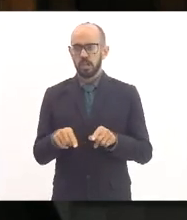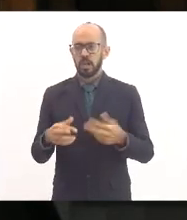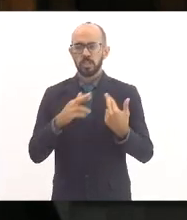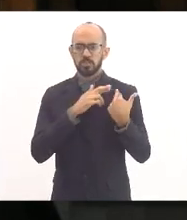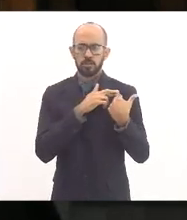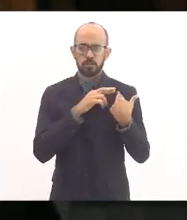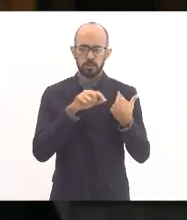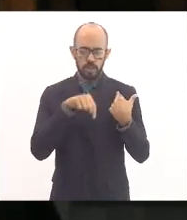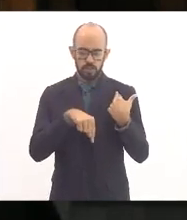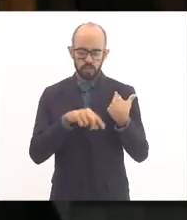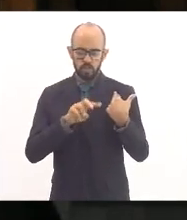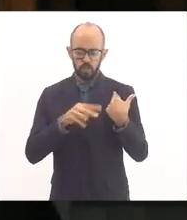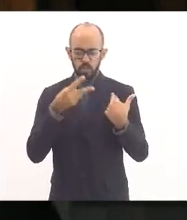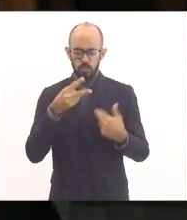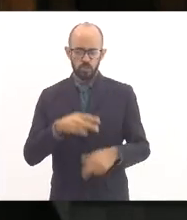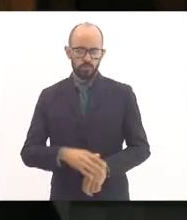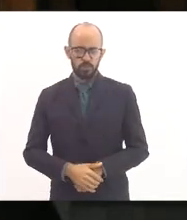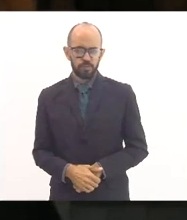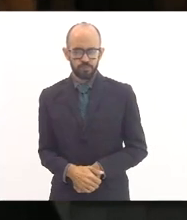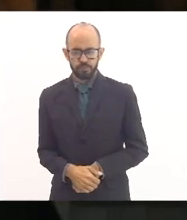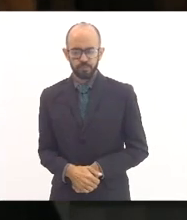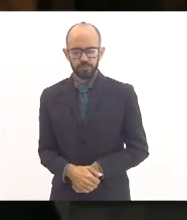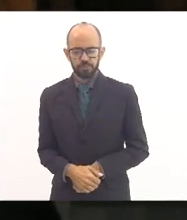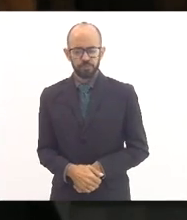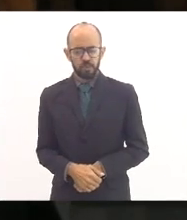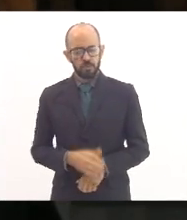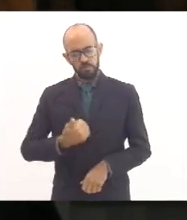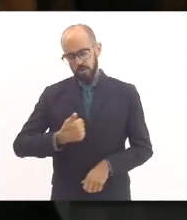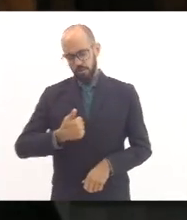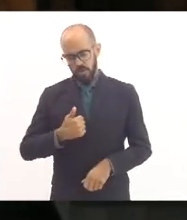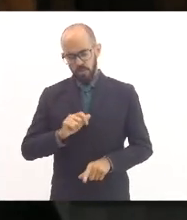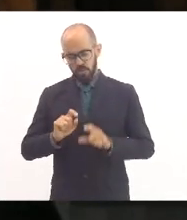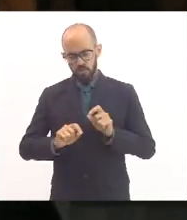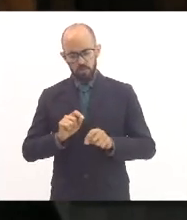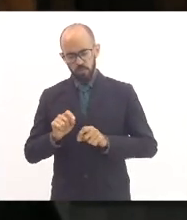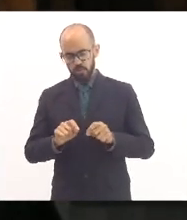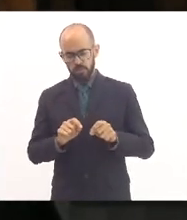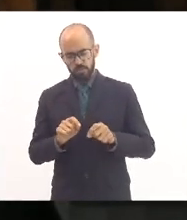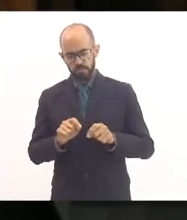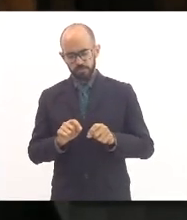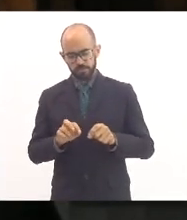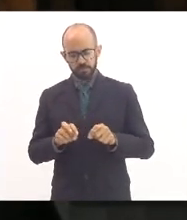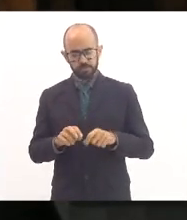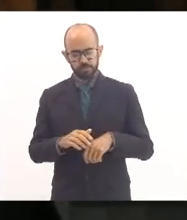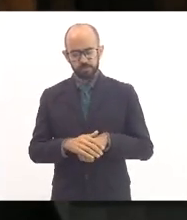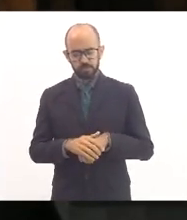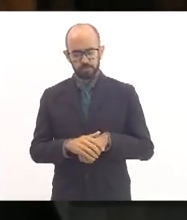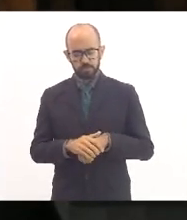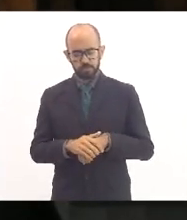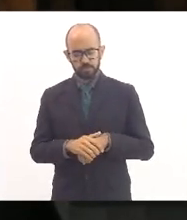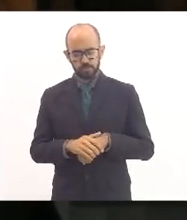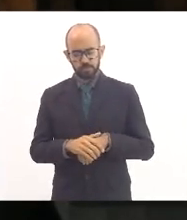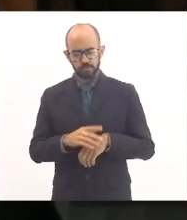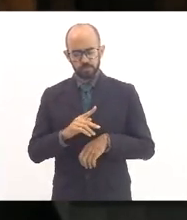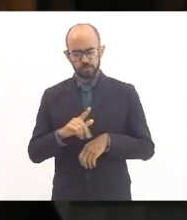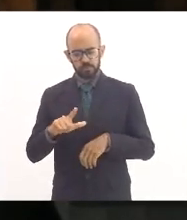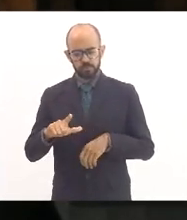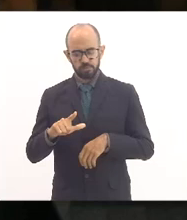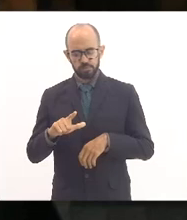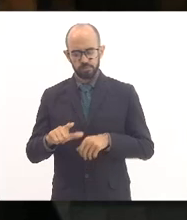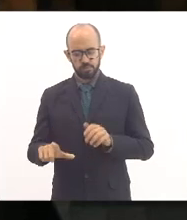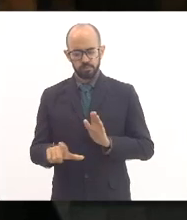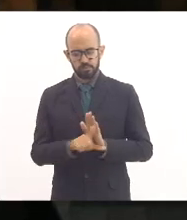aqui em dobro né a primeiramente com relação à autoridade lei a